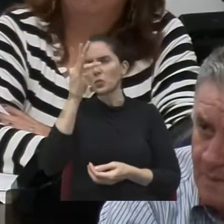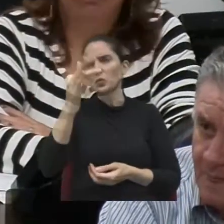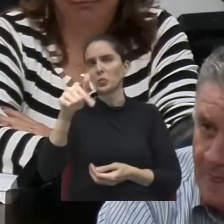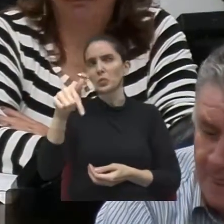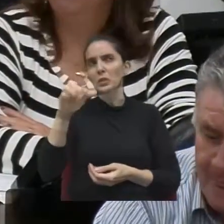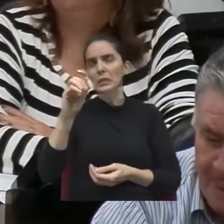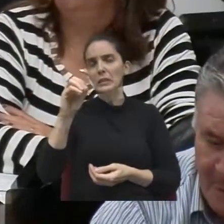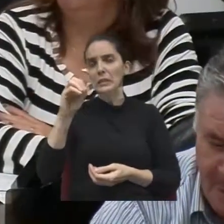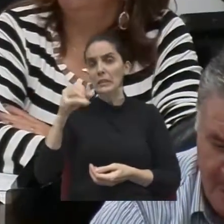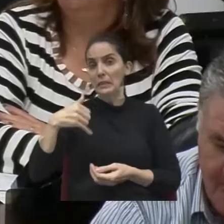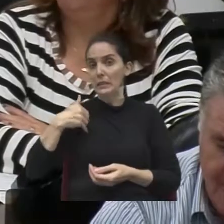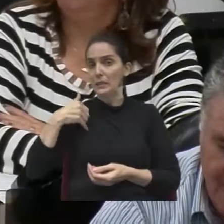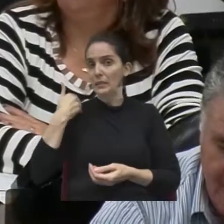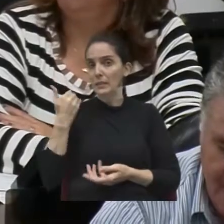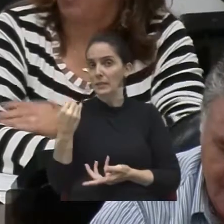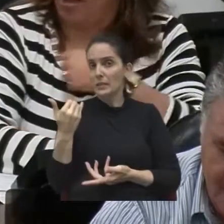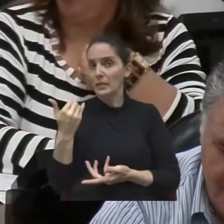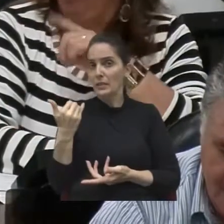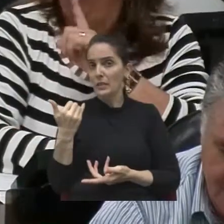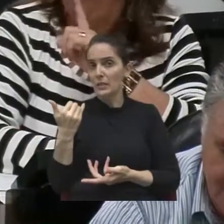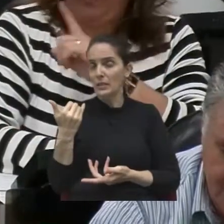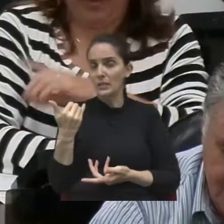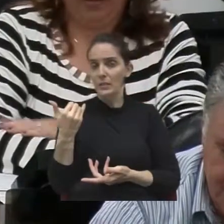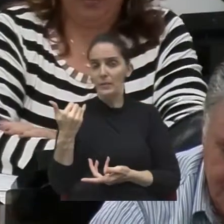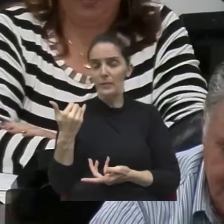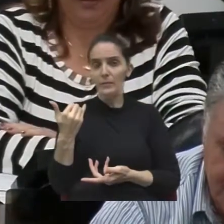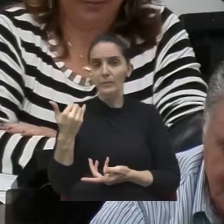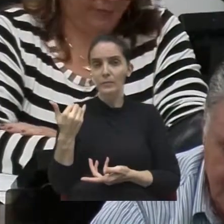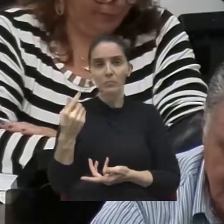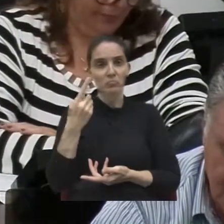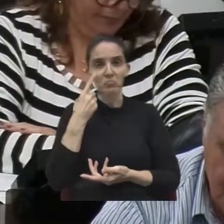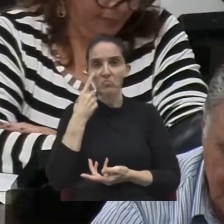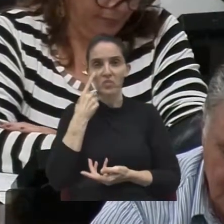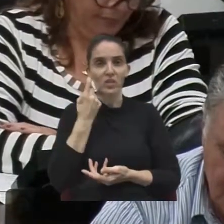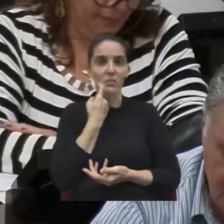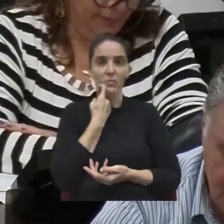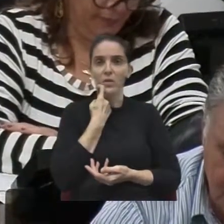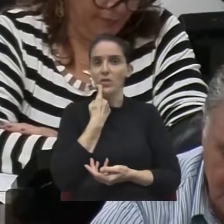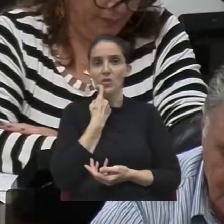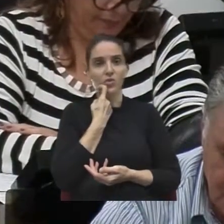Eu acho que eu não vou ver mais sardinha, né?